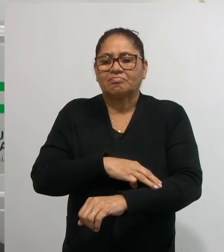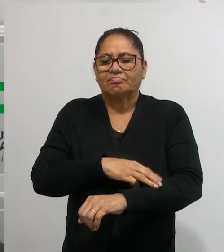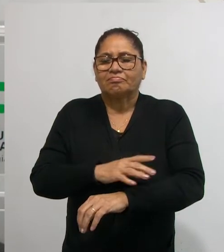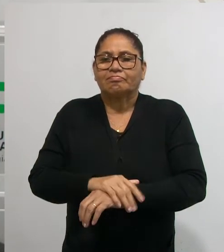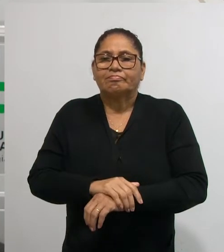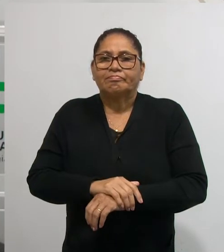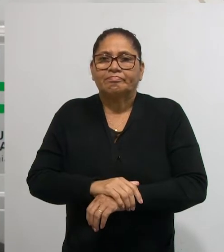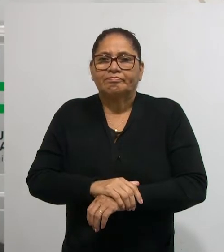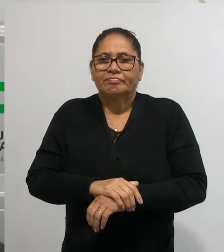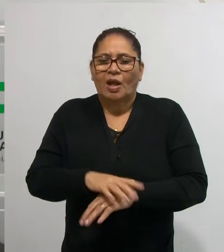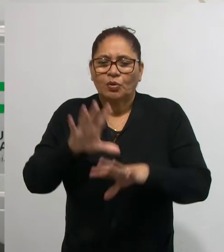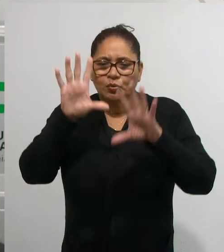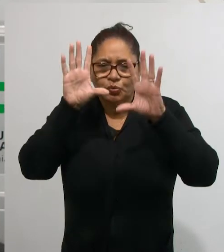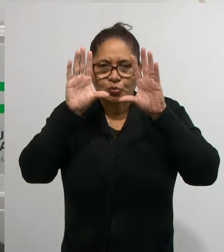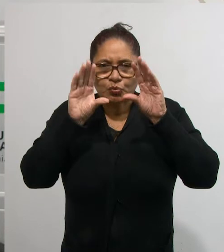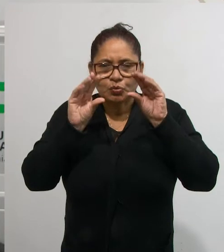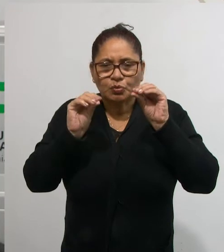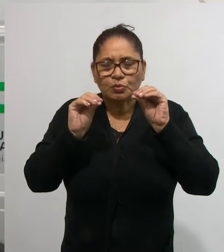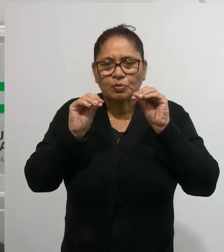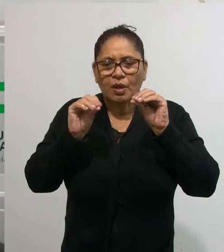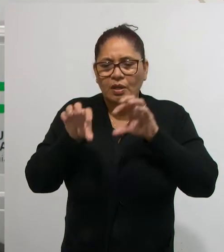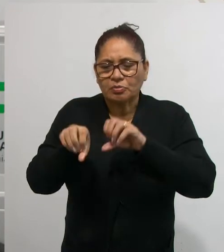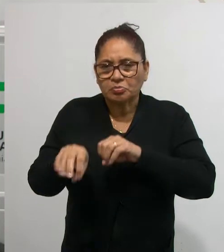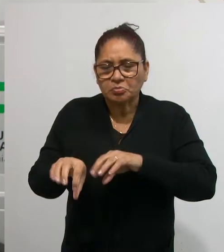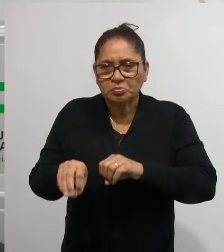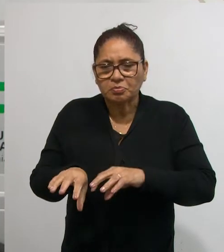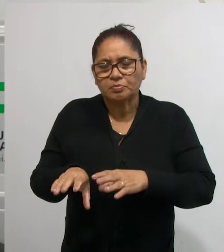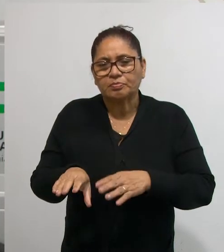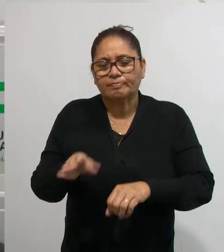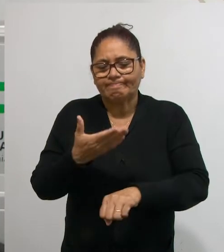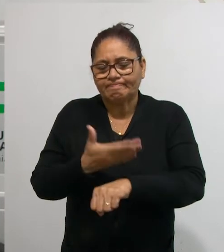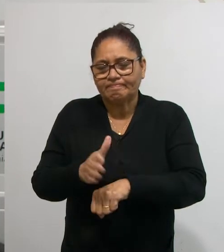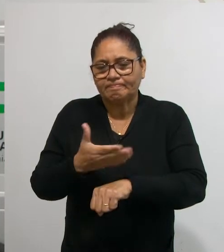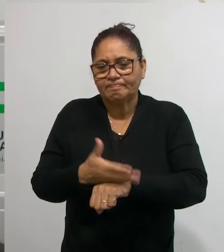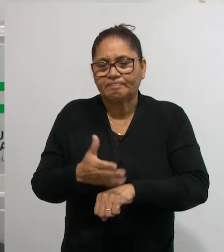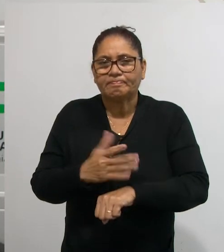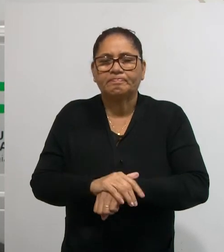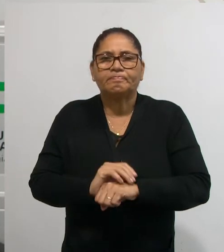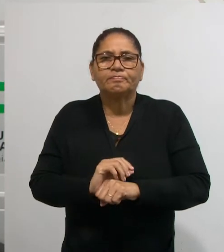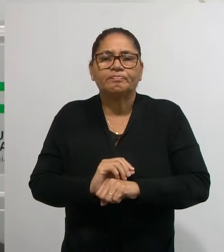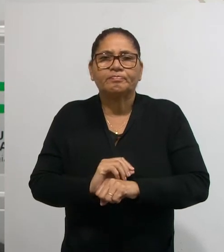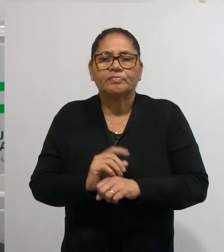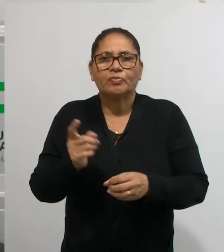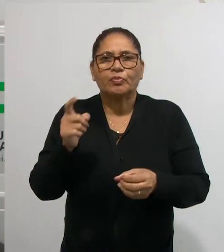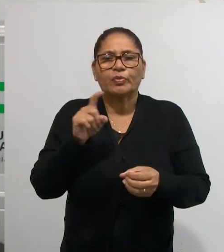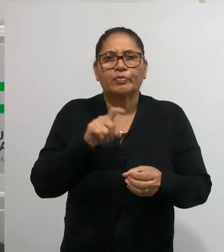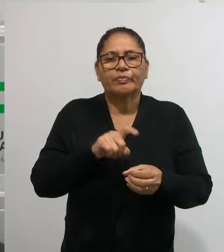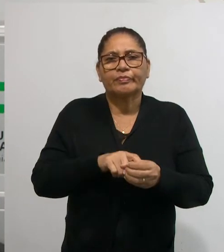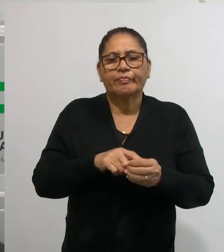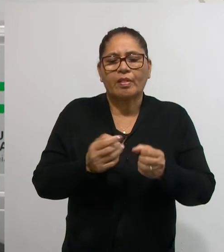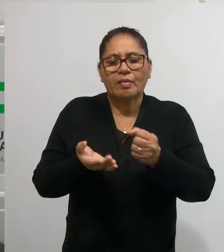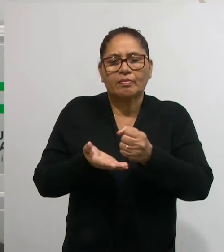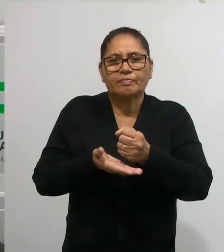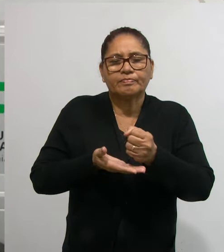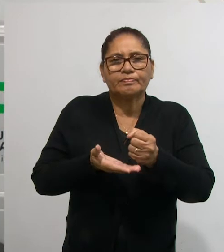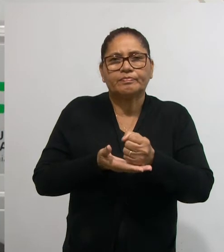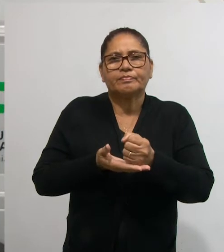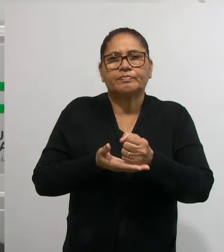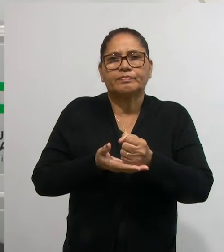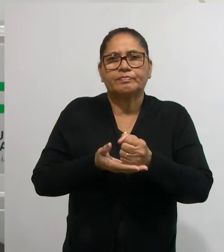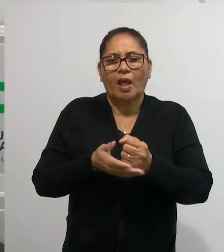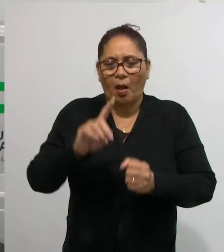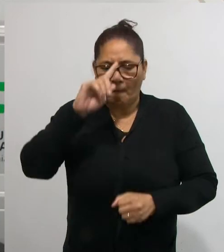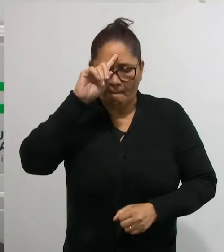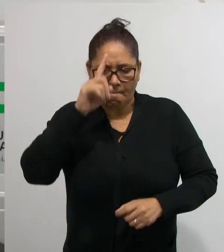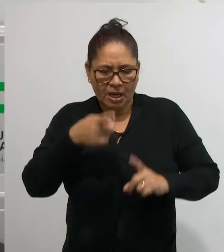melhor dizendo assim, era uma educação, uma prática educativa voltada e baseada realmente no autoritarismo,